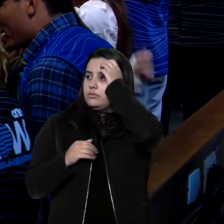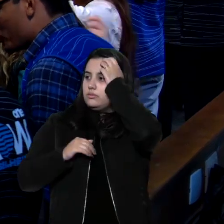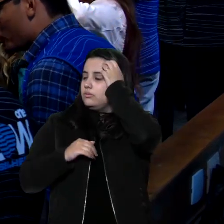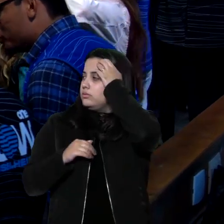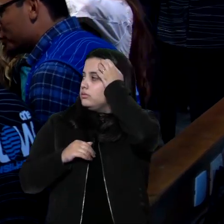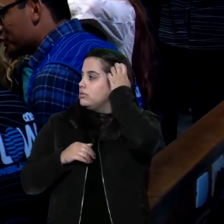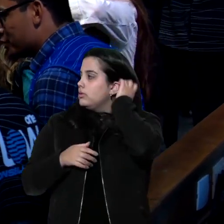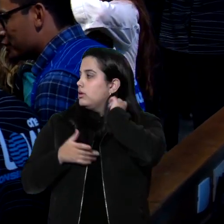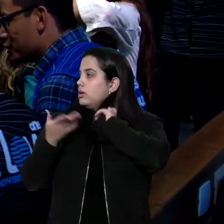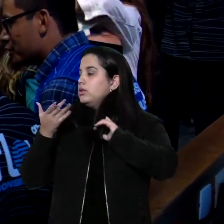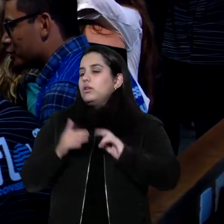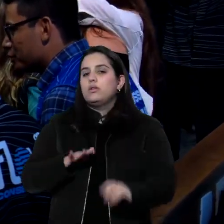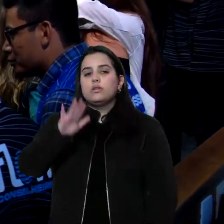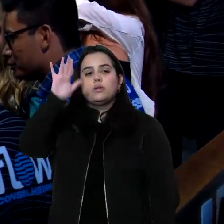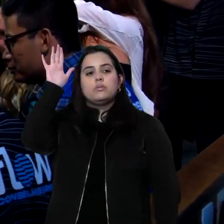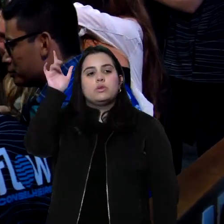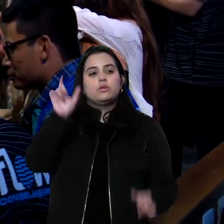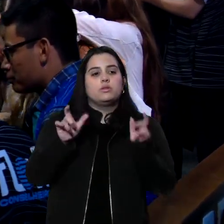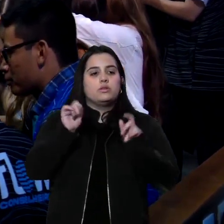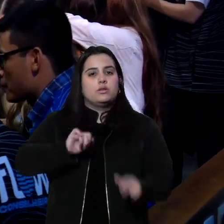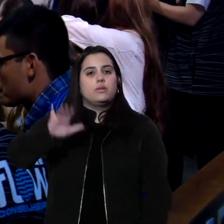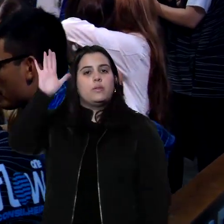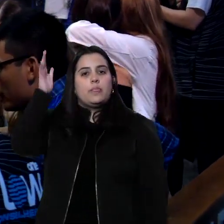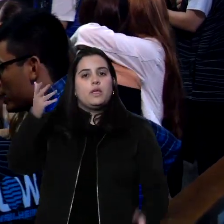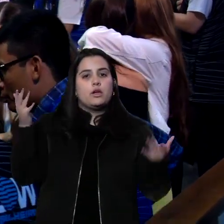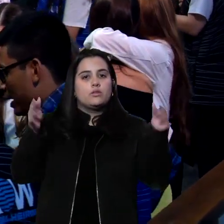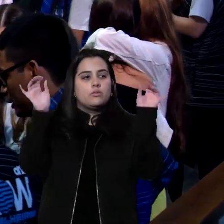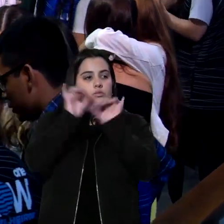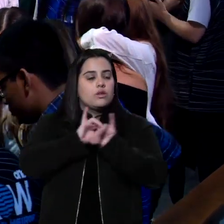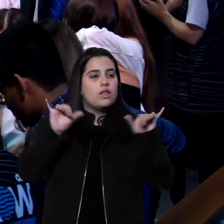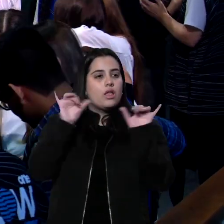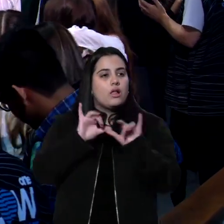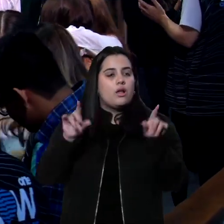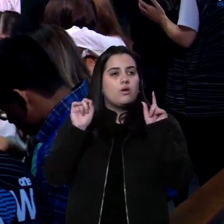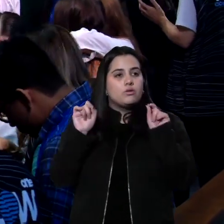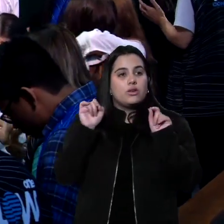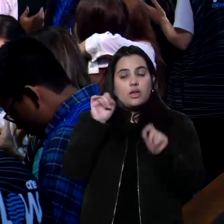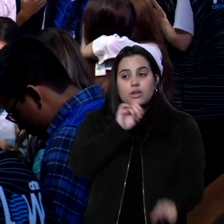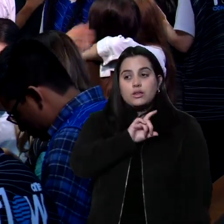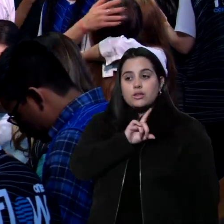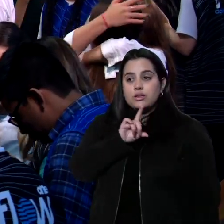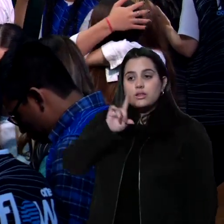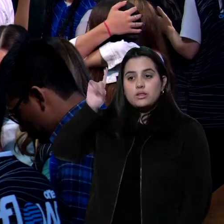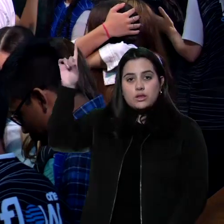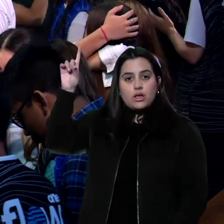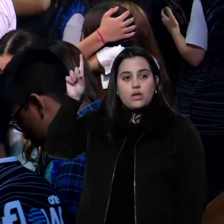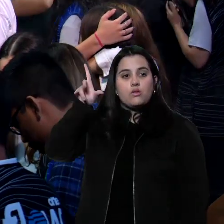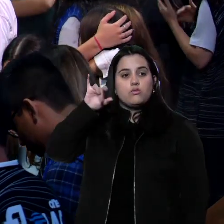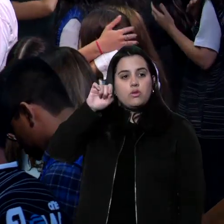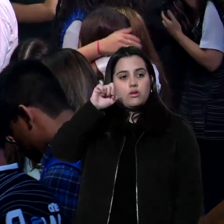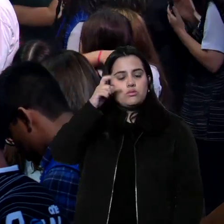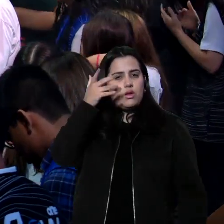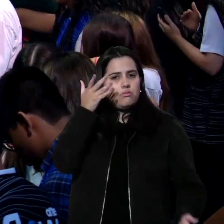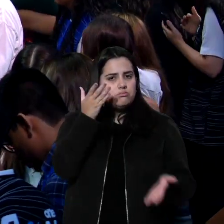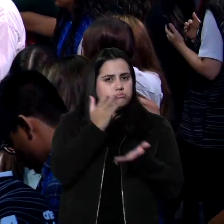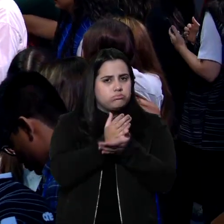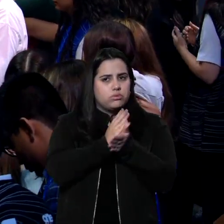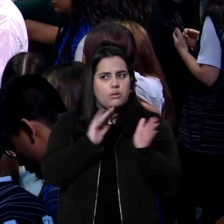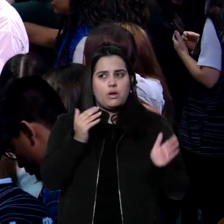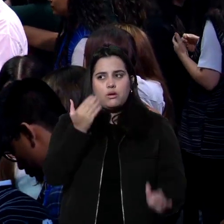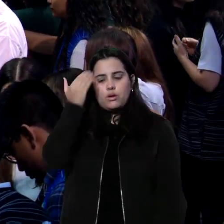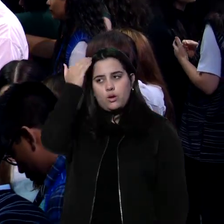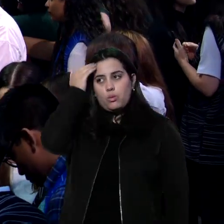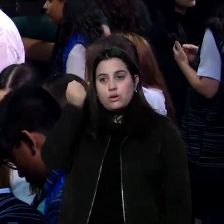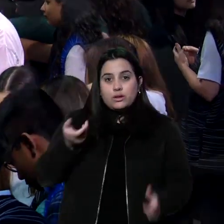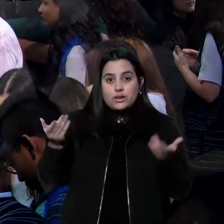Então levanta a sua mão bem alto onde você está e nós vamos declarar que Deus vai quebrar o silêncio esta noite,